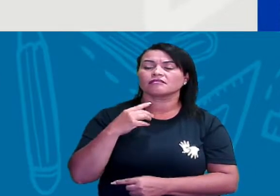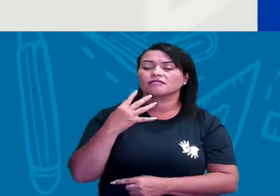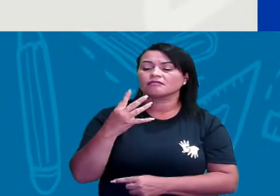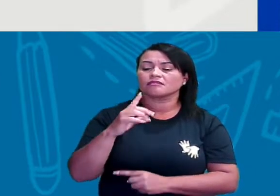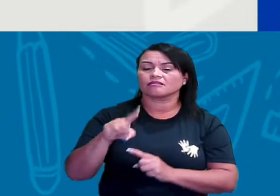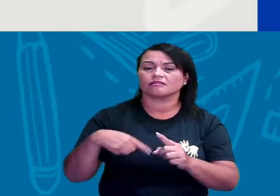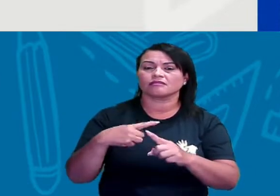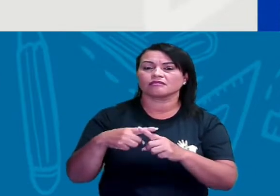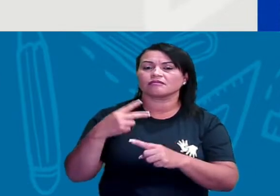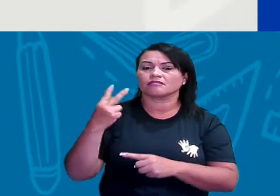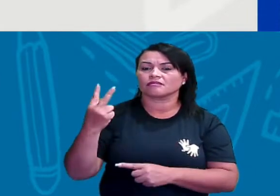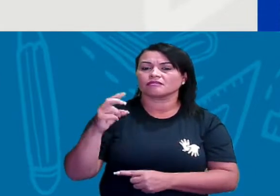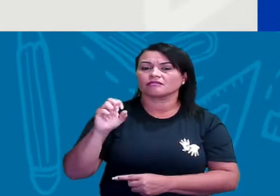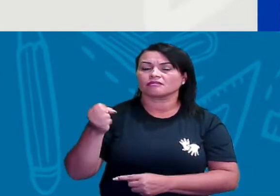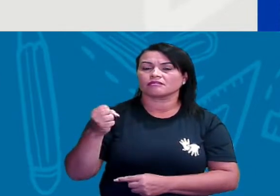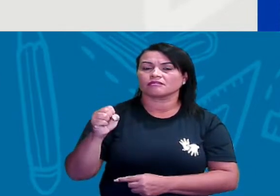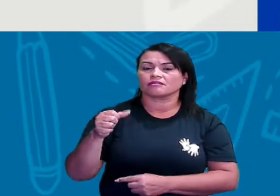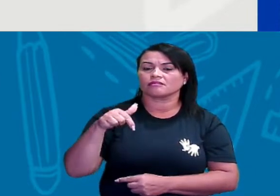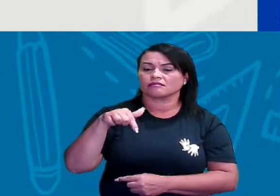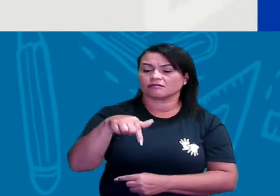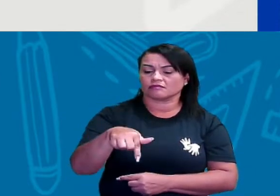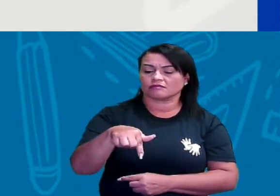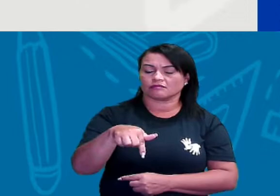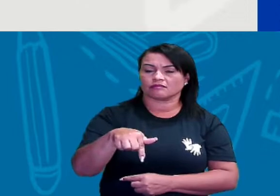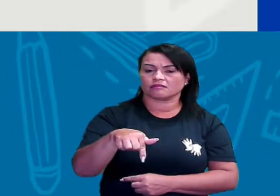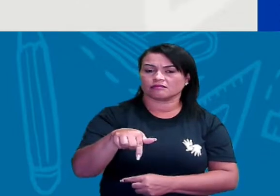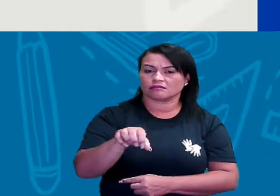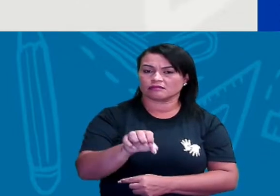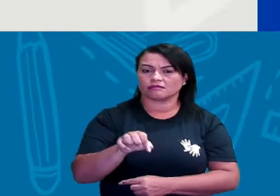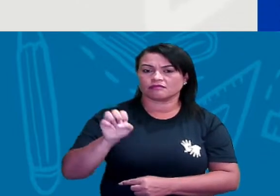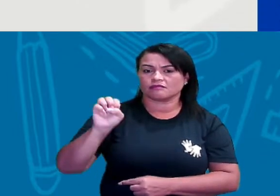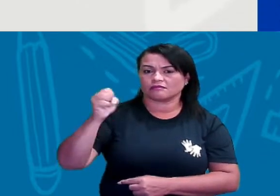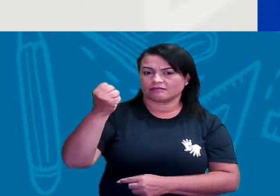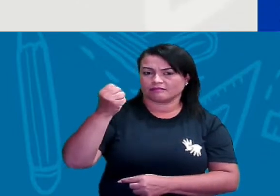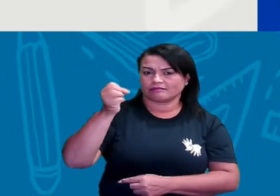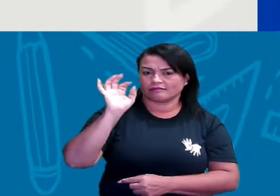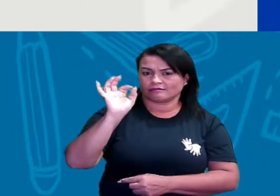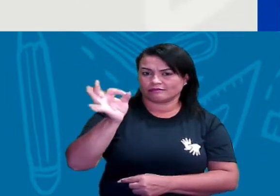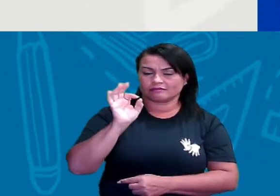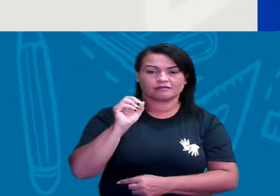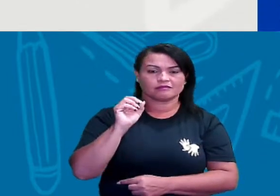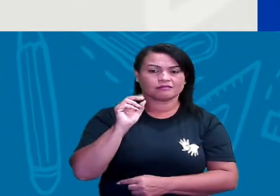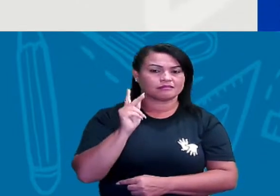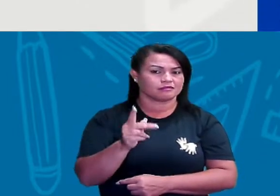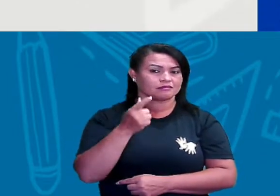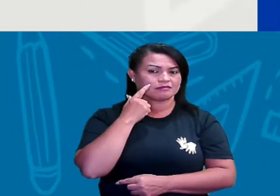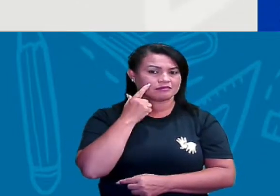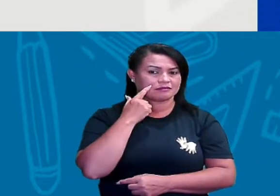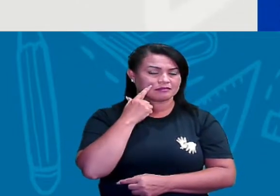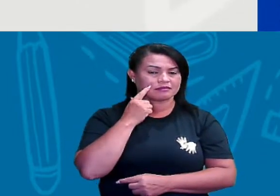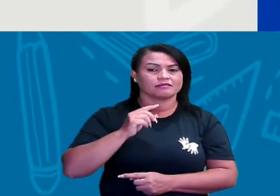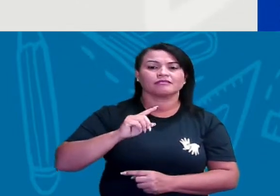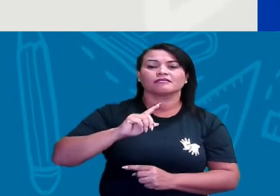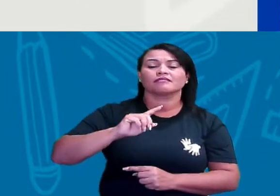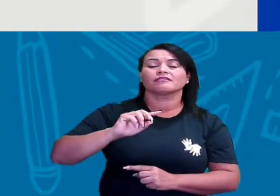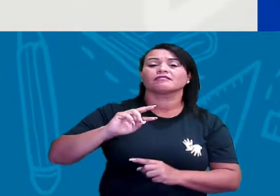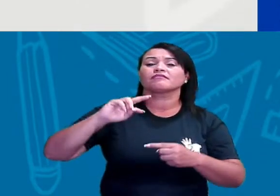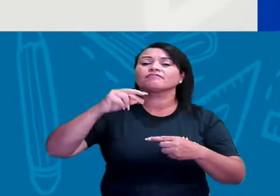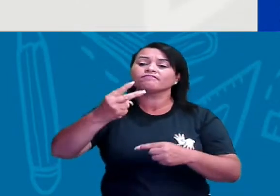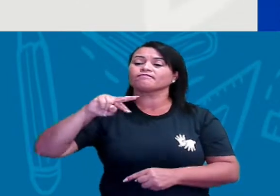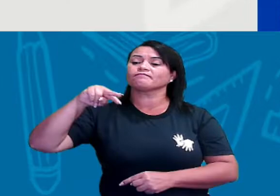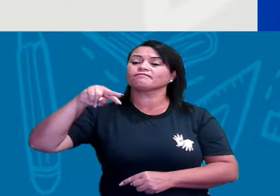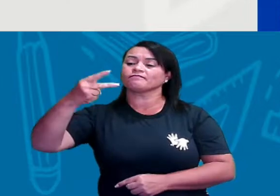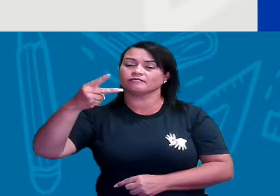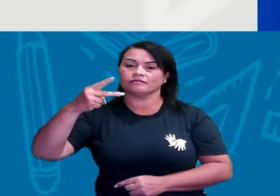2, 8. Então, agora aqui eu tenho 7 elevado a 8. Ok? Então, é o seguinte, ó, potência de